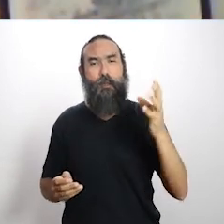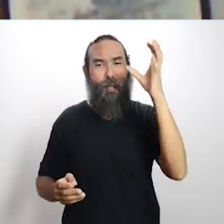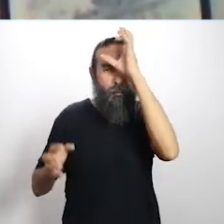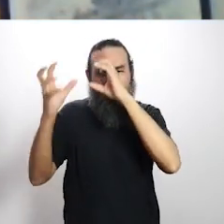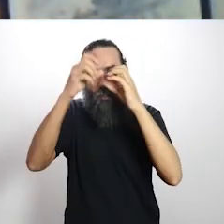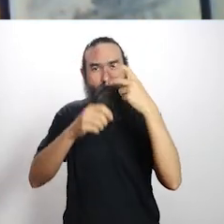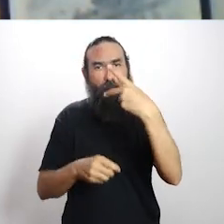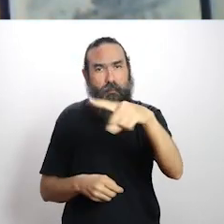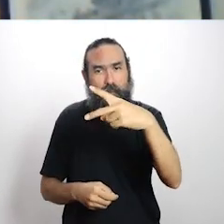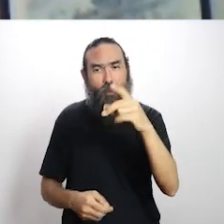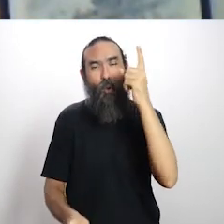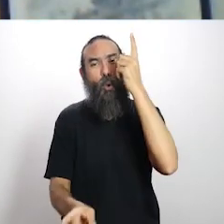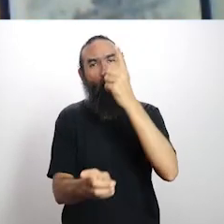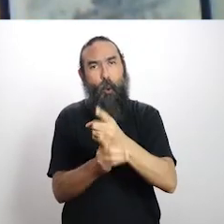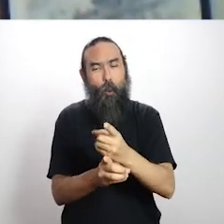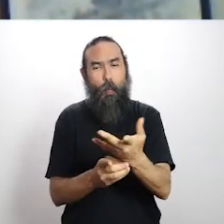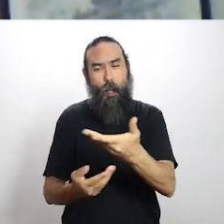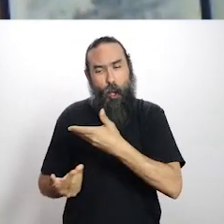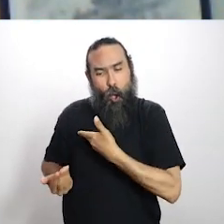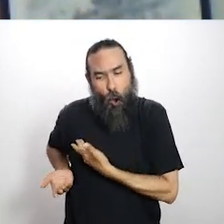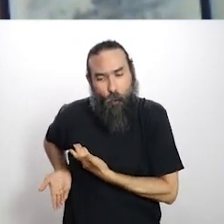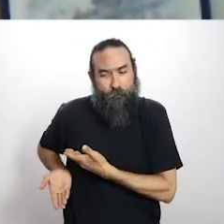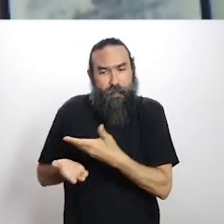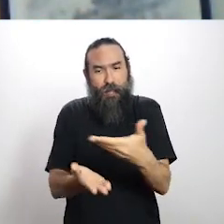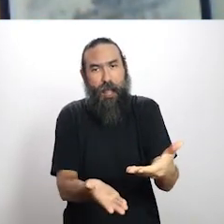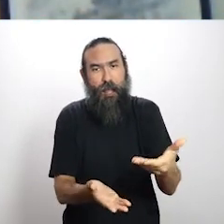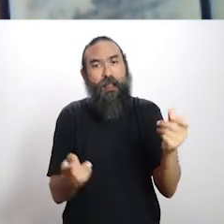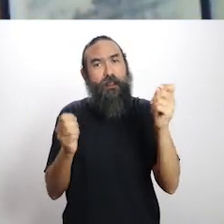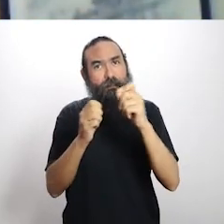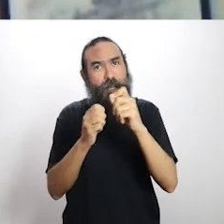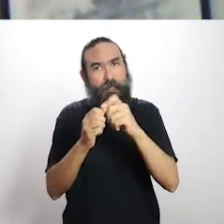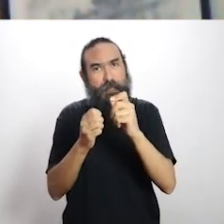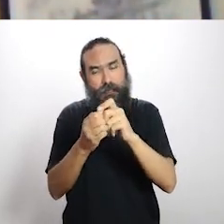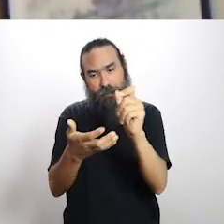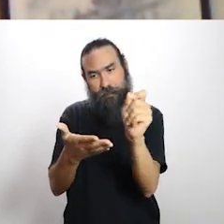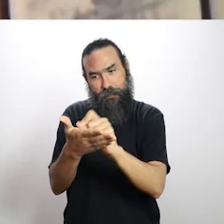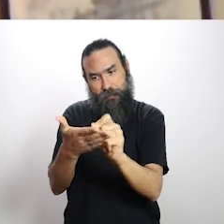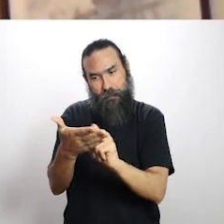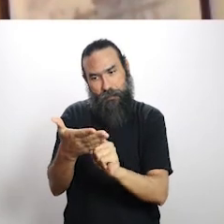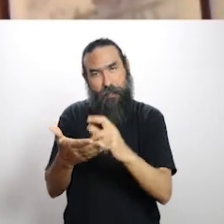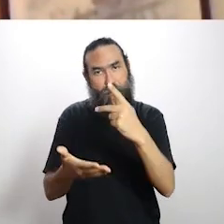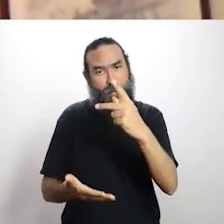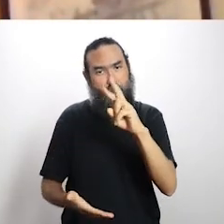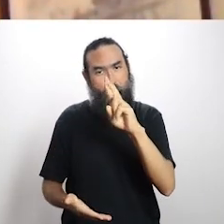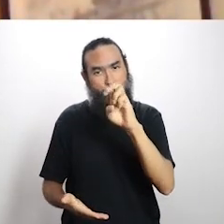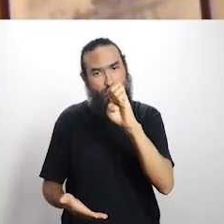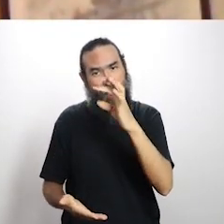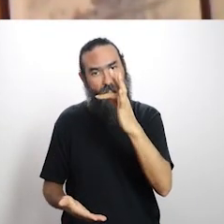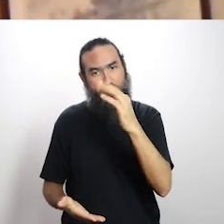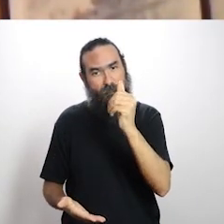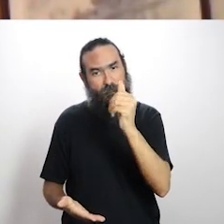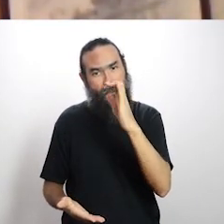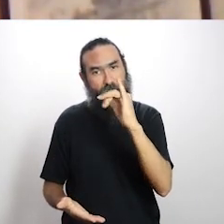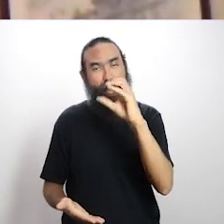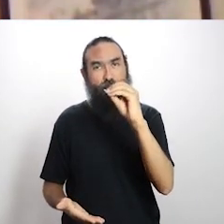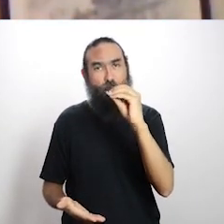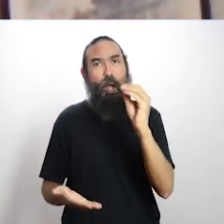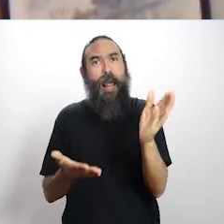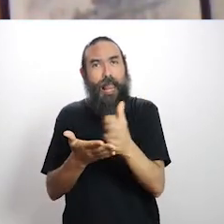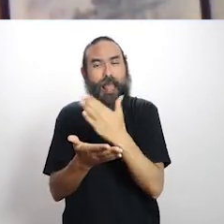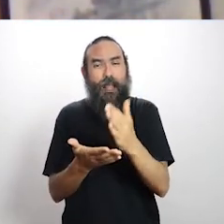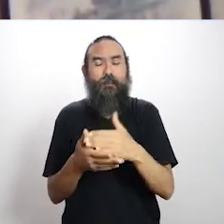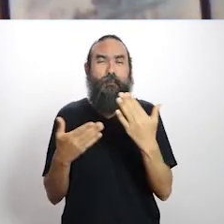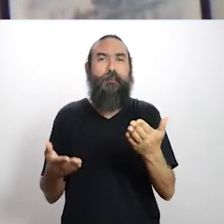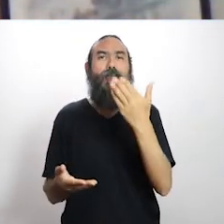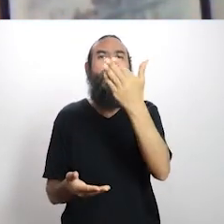é uma é sempre sempre que me convidarem saibam que terão meu retorno positivo